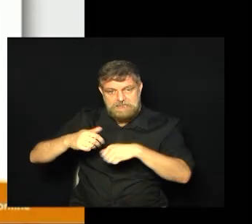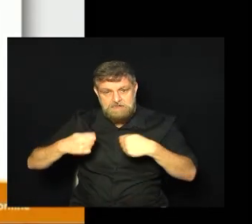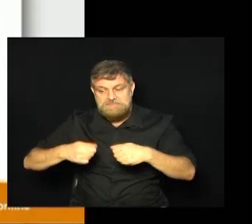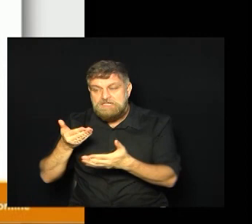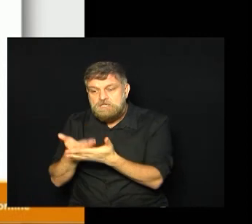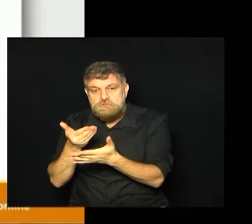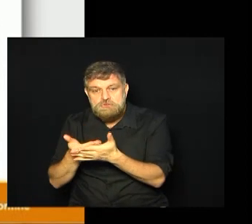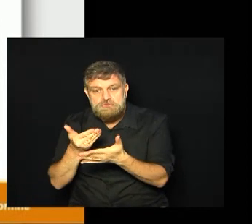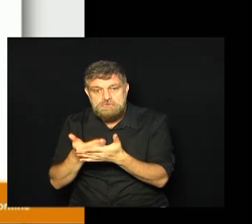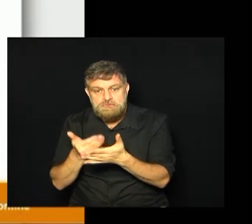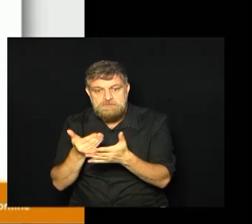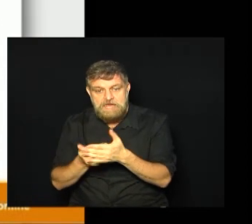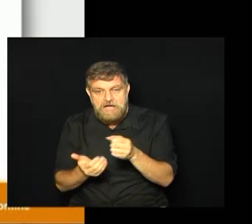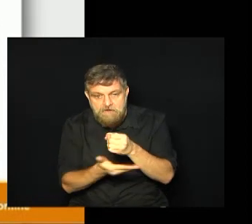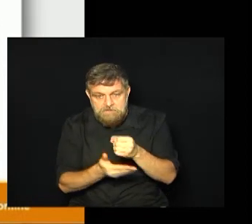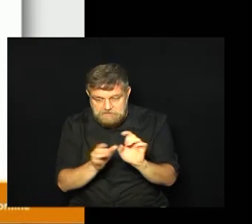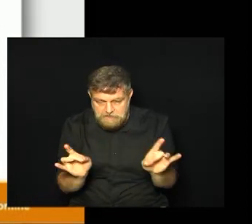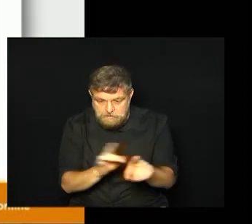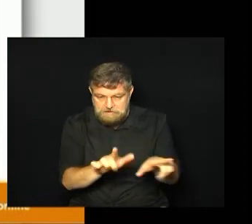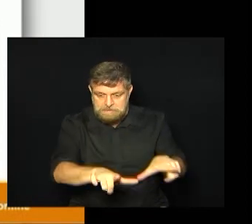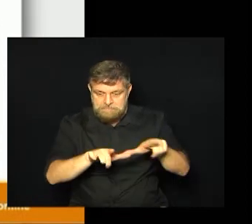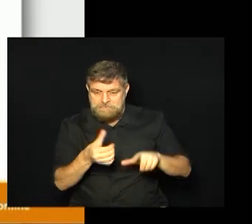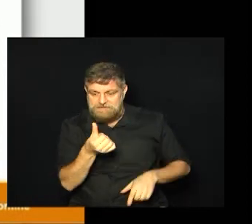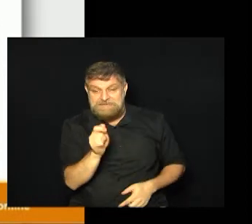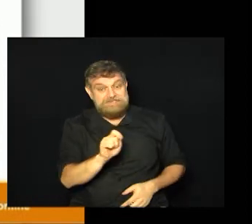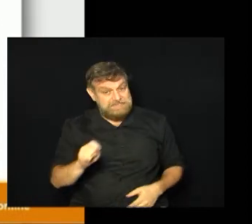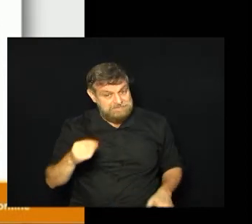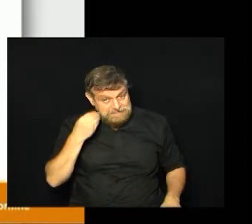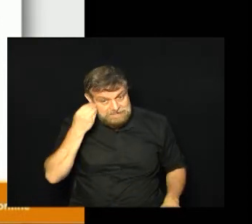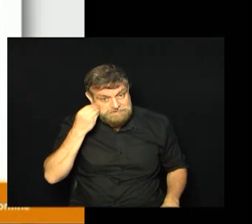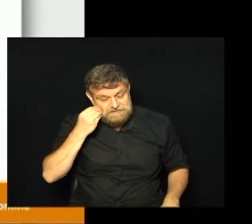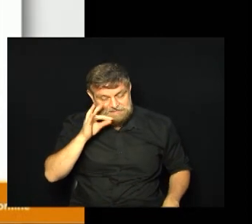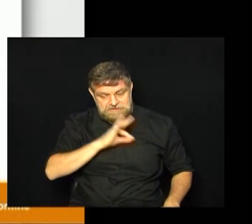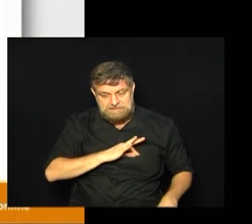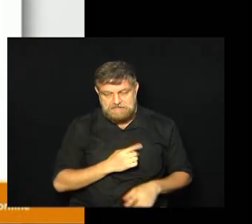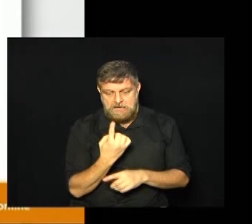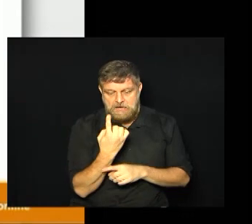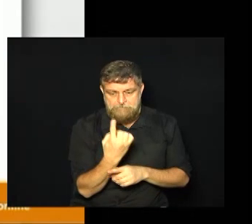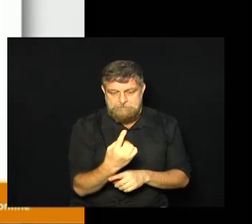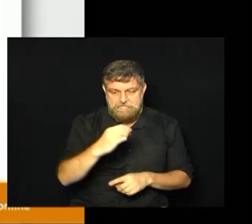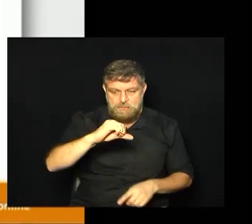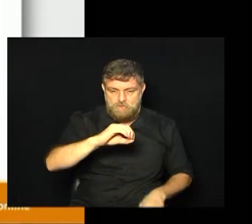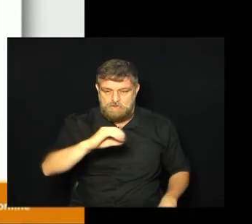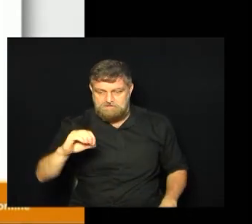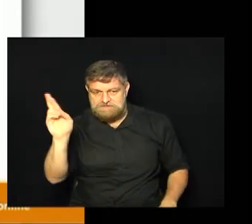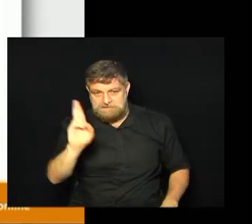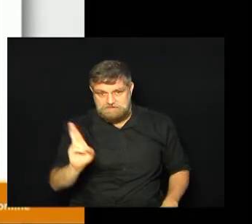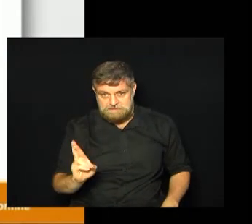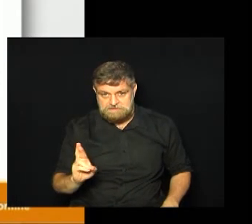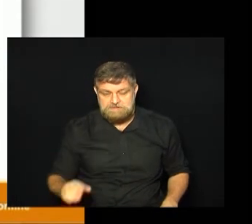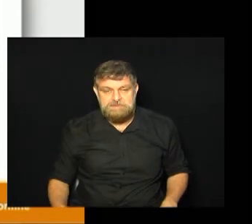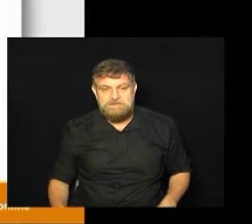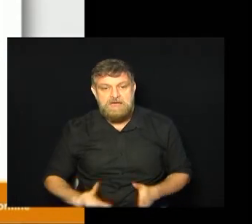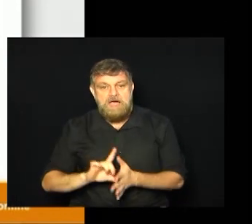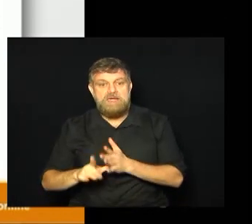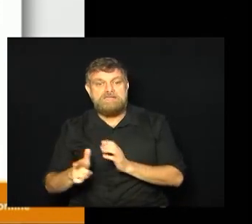escolaridade, ter o fundamental completo, 6 meses de experiência, salário R$ 1.900 na Vila Brandina.